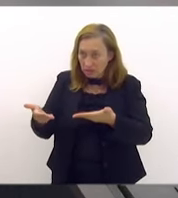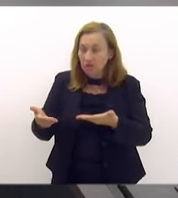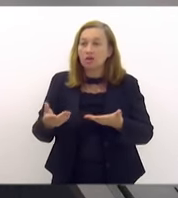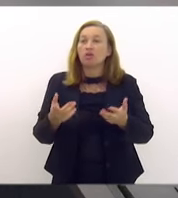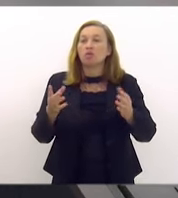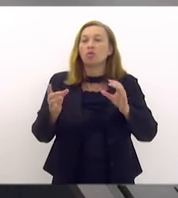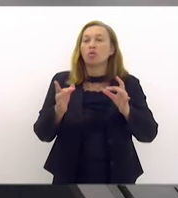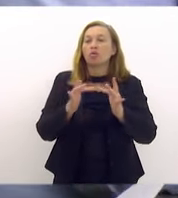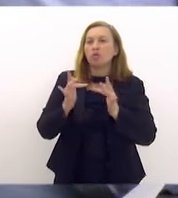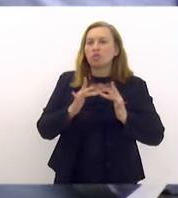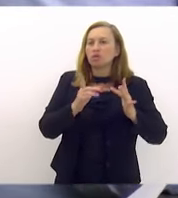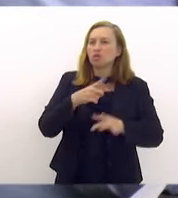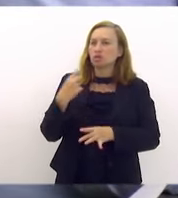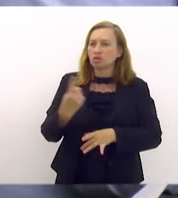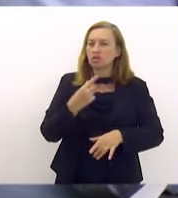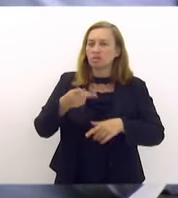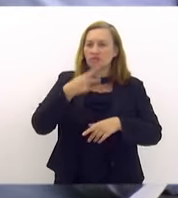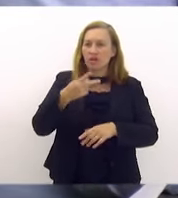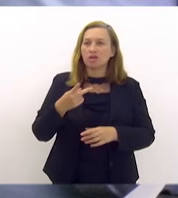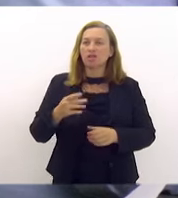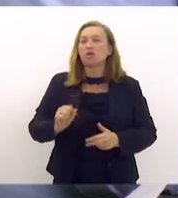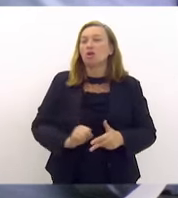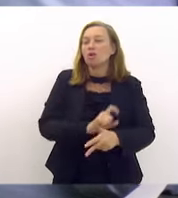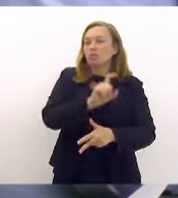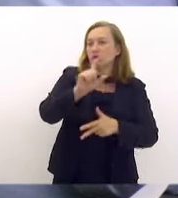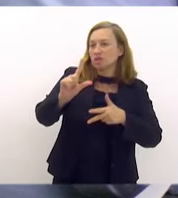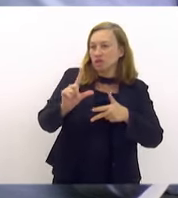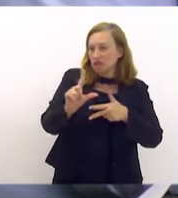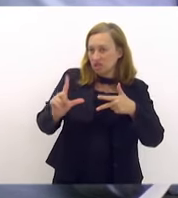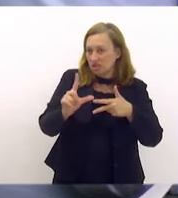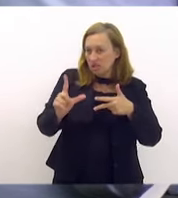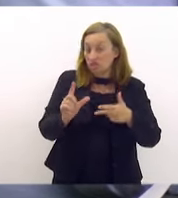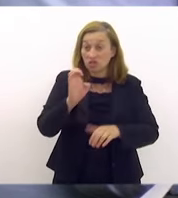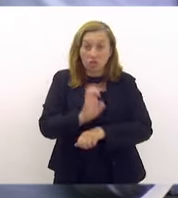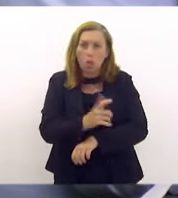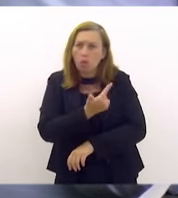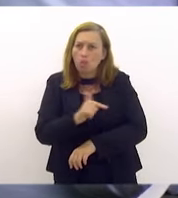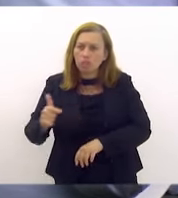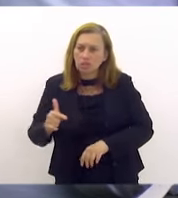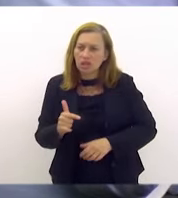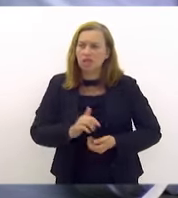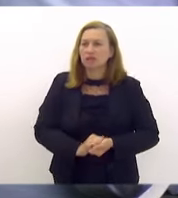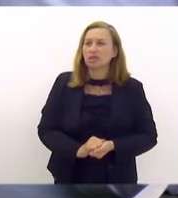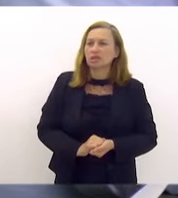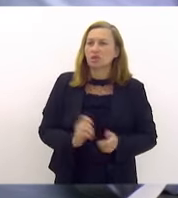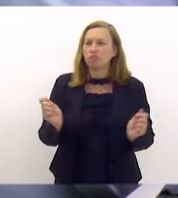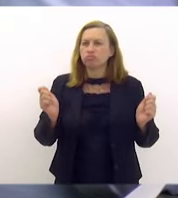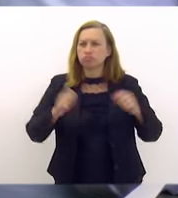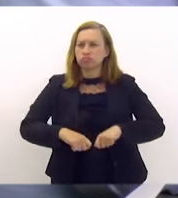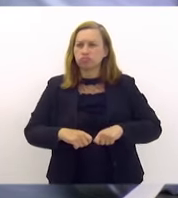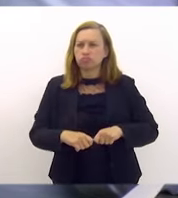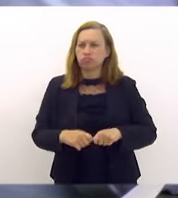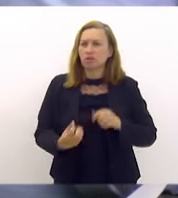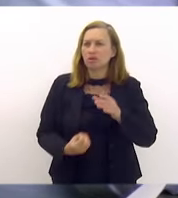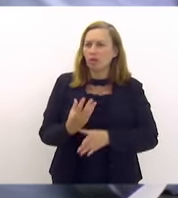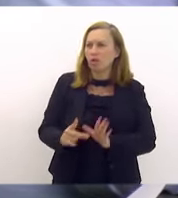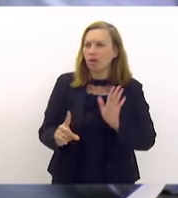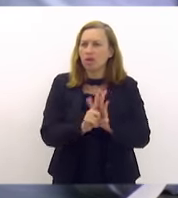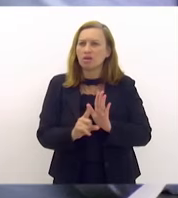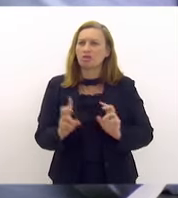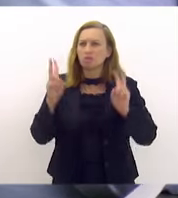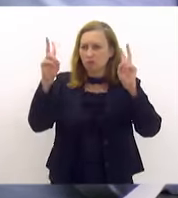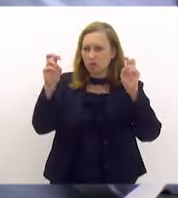tá falando que apesar né do Poder Legislativo Estadual não ter e Não deter a competência para legislar sobre